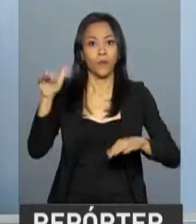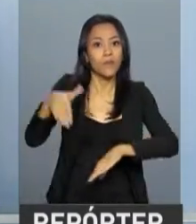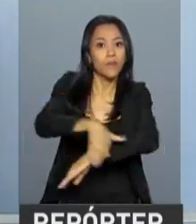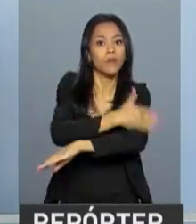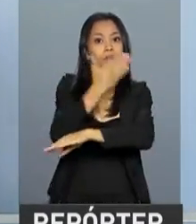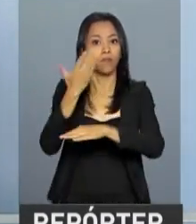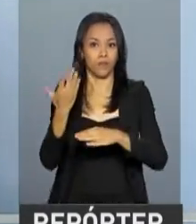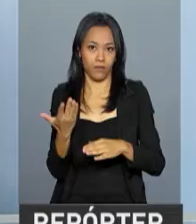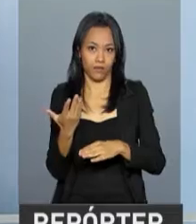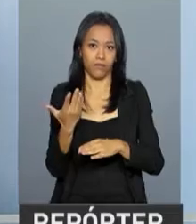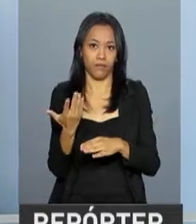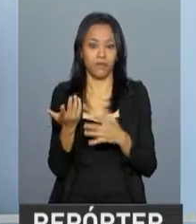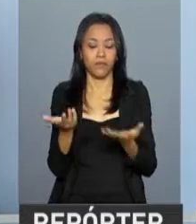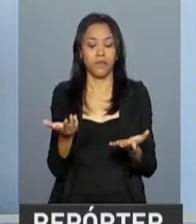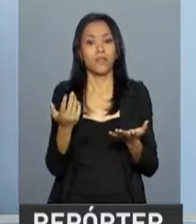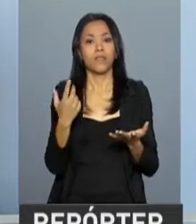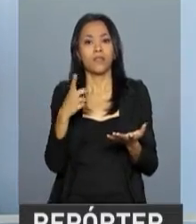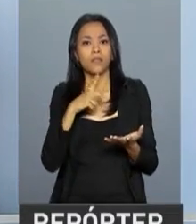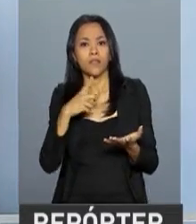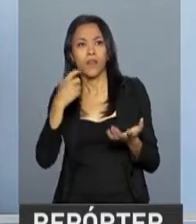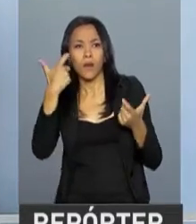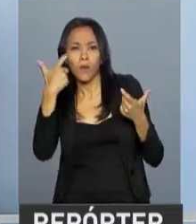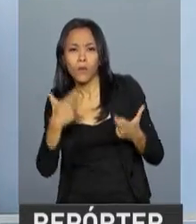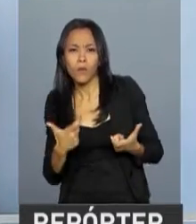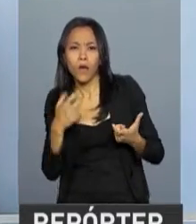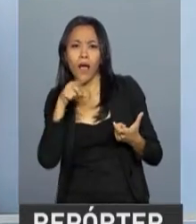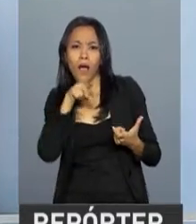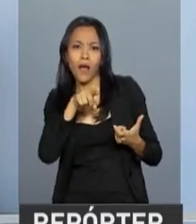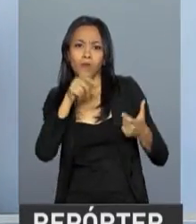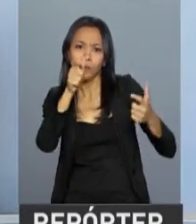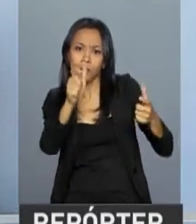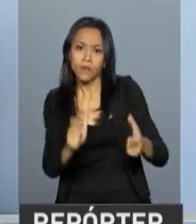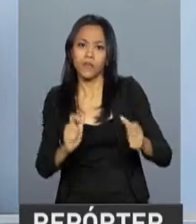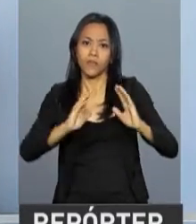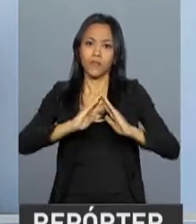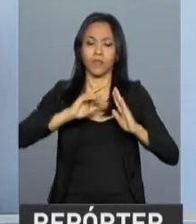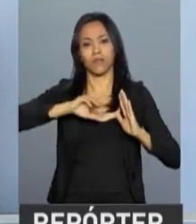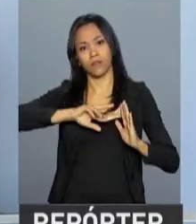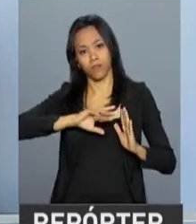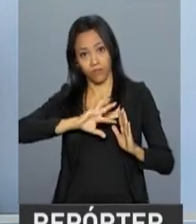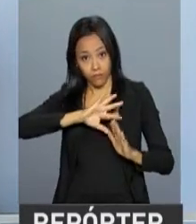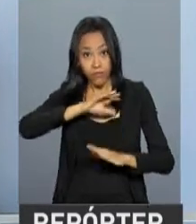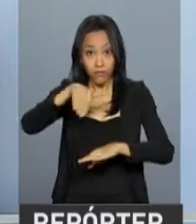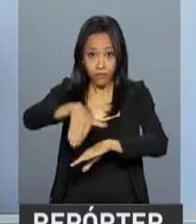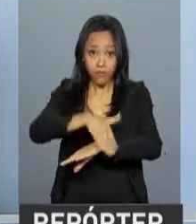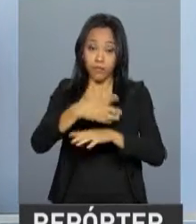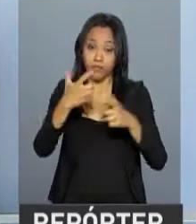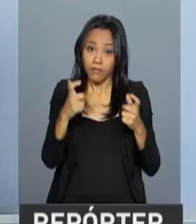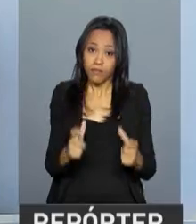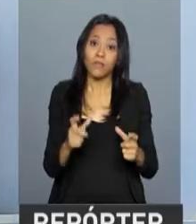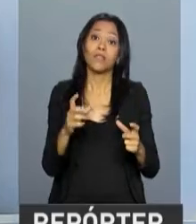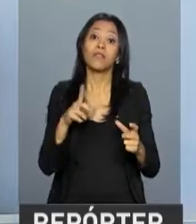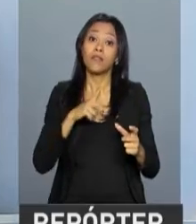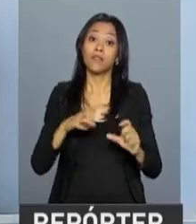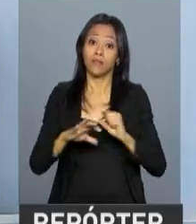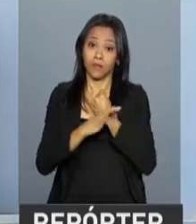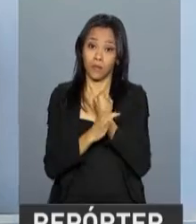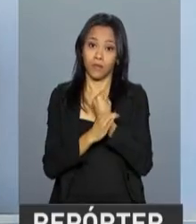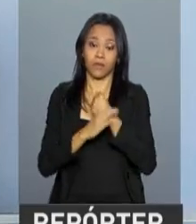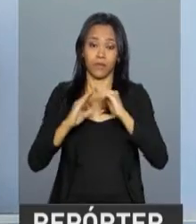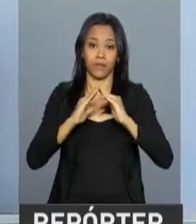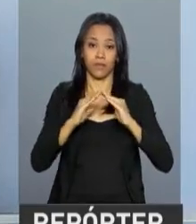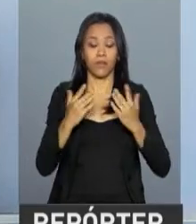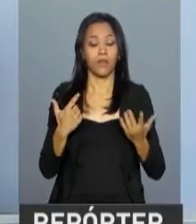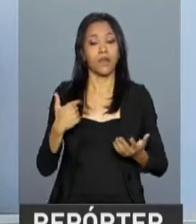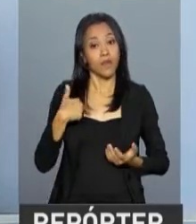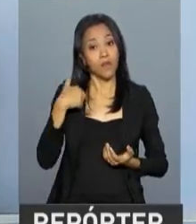endereço com identidade com a moradia garantida eu